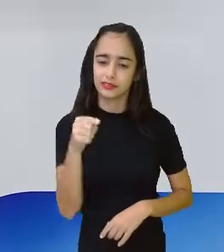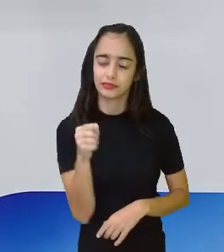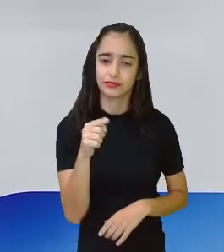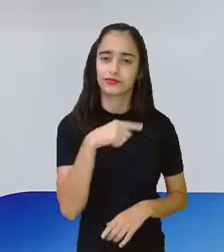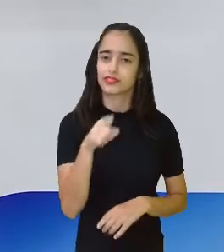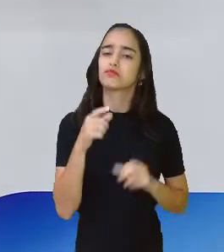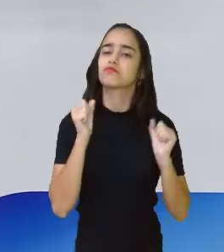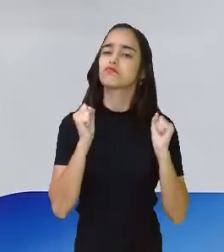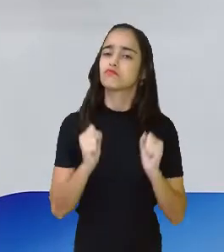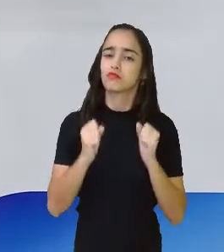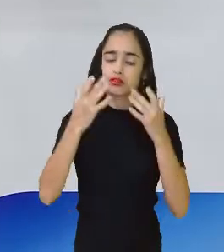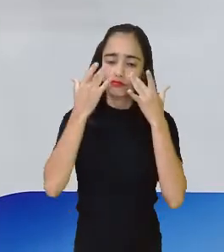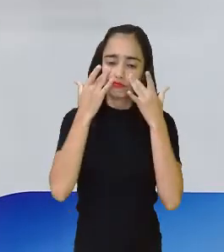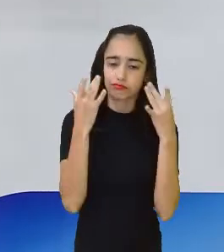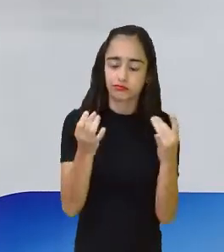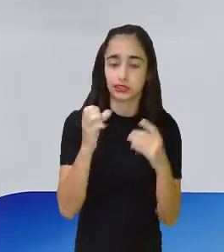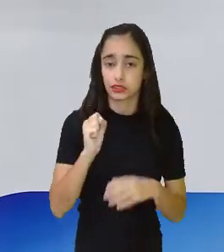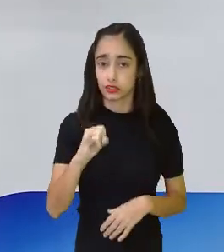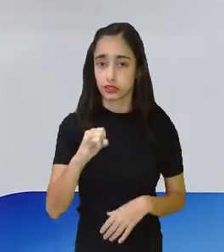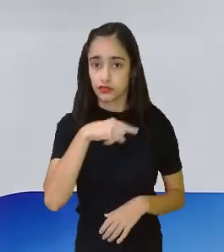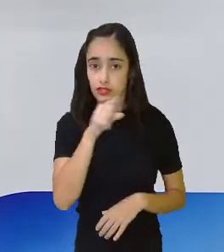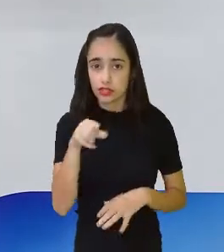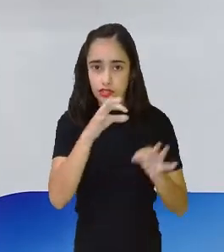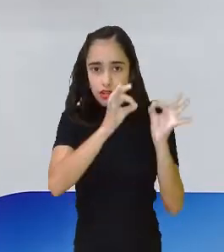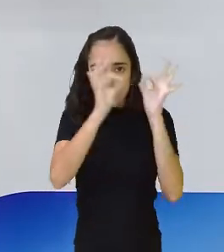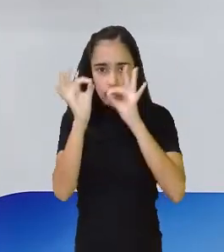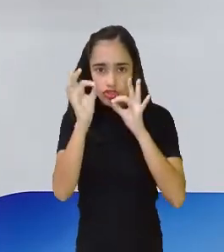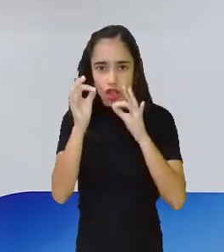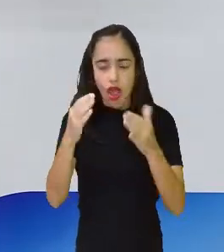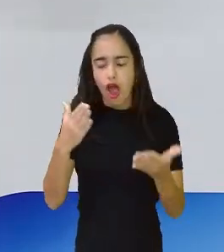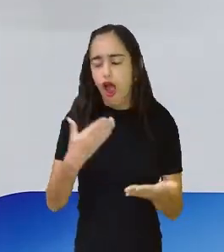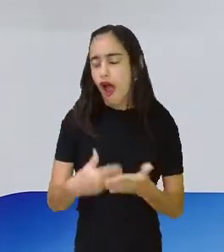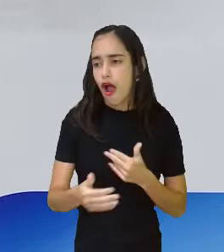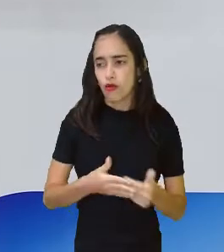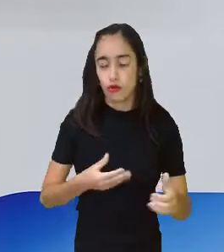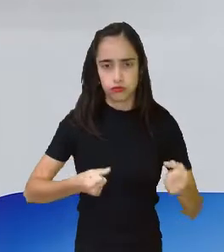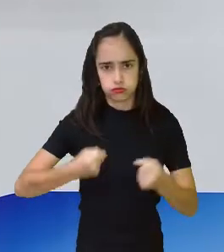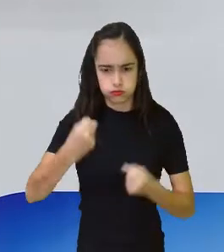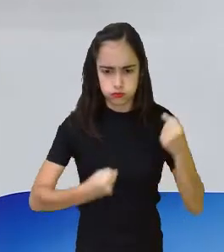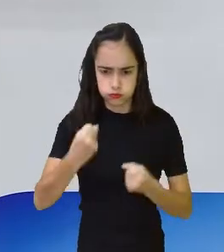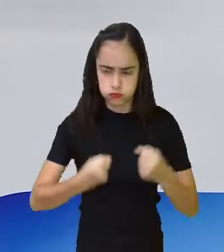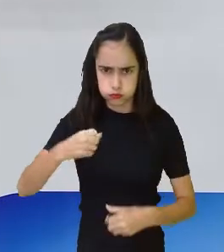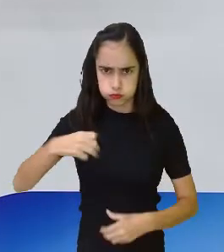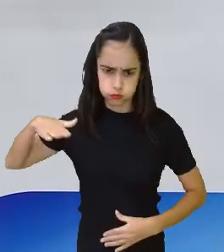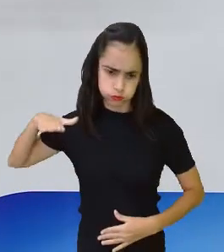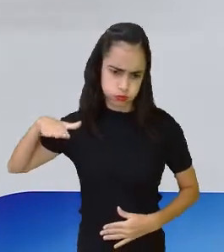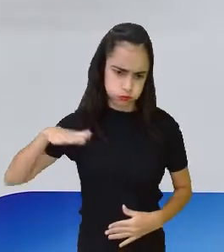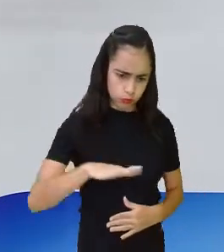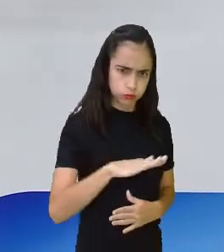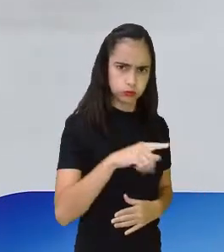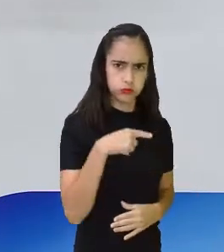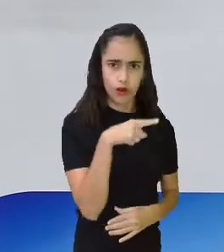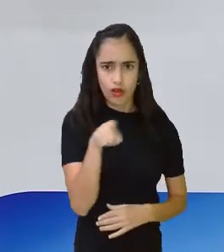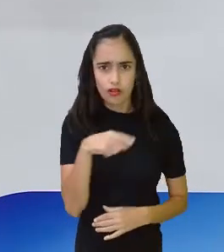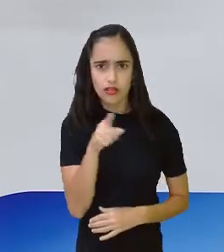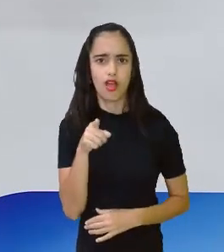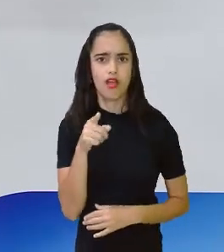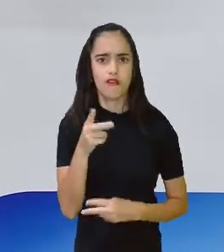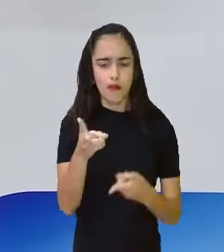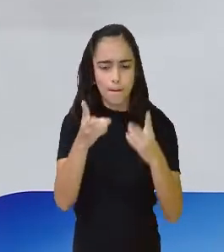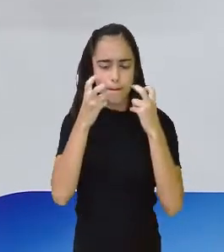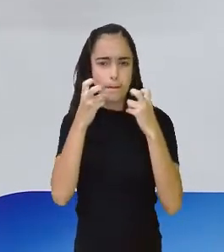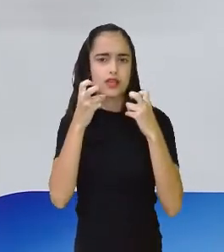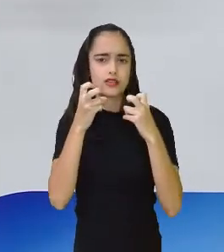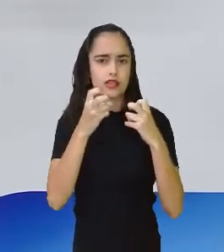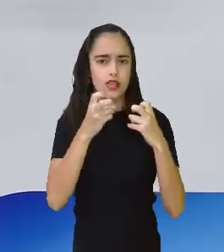prestar atenção. Se você assistir alguma competição automobilística, você vai ver lá no reloginho,